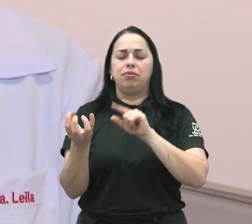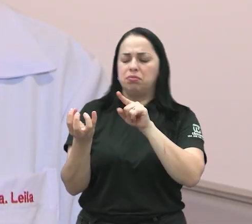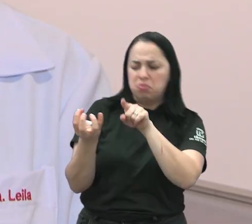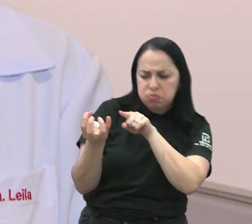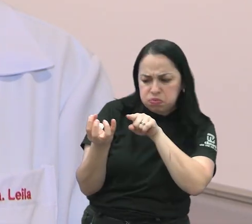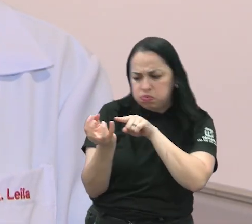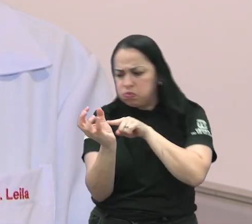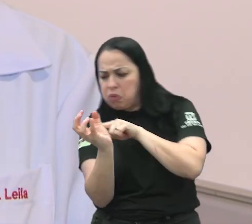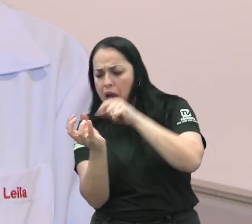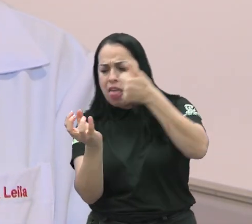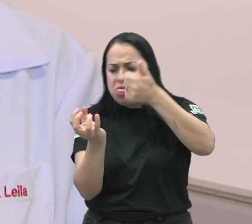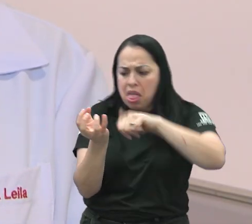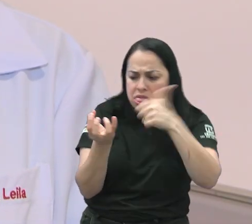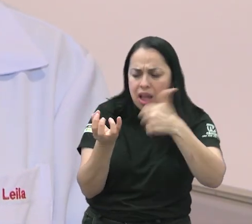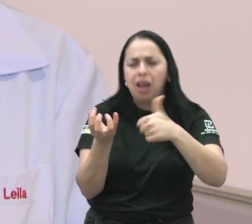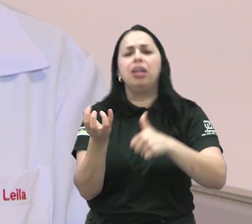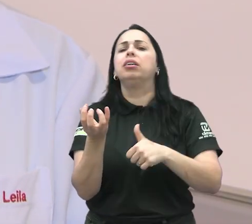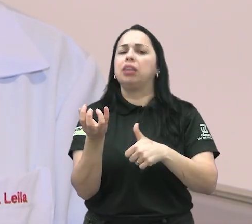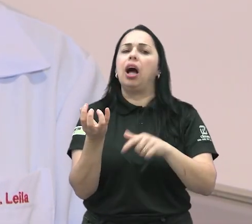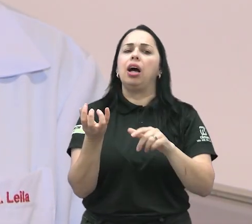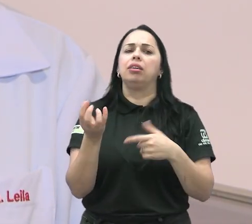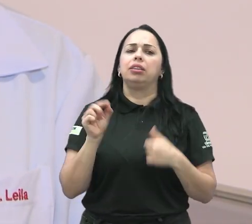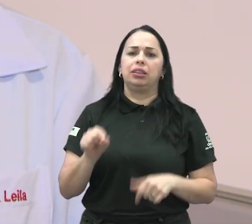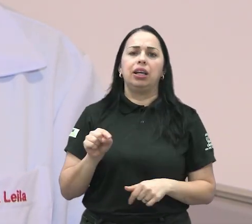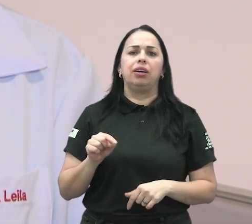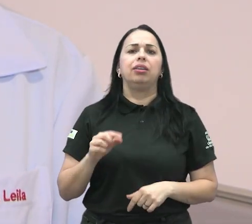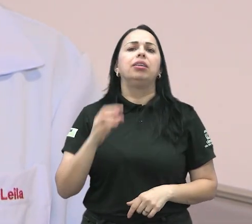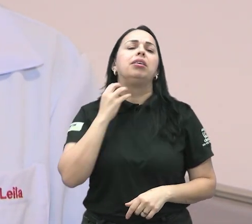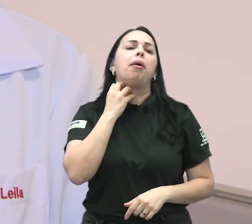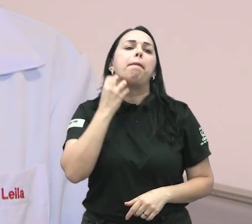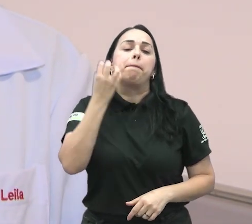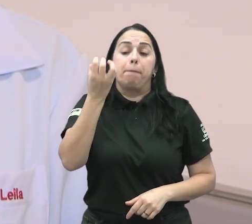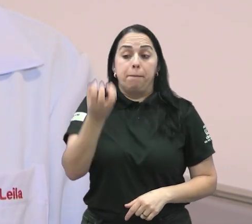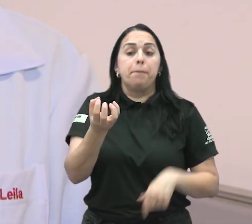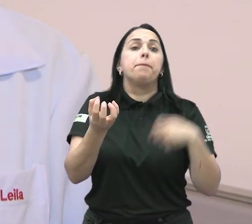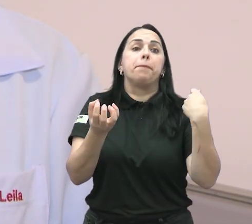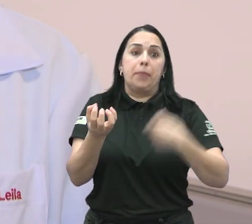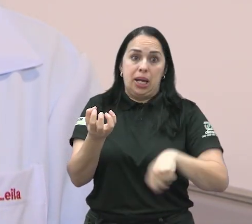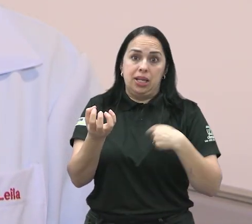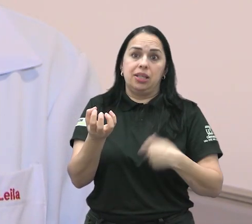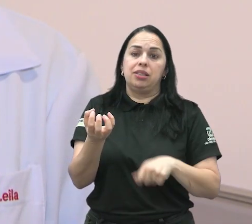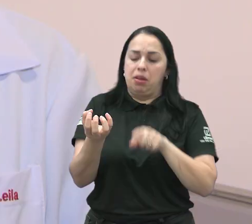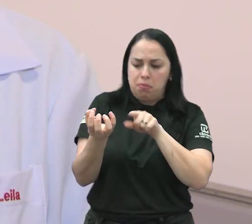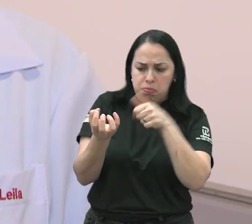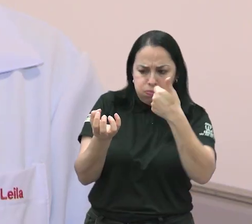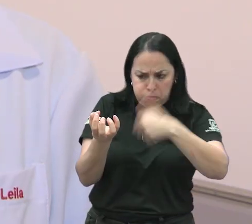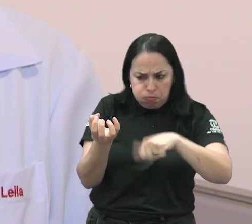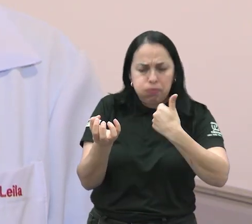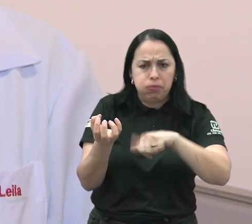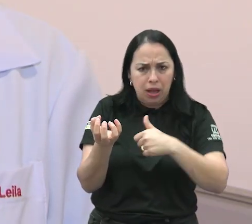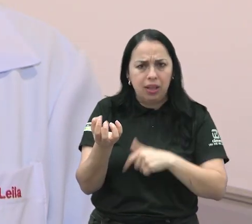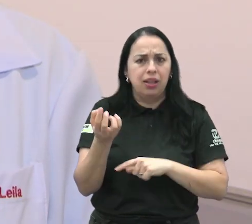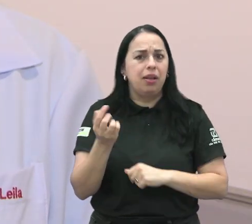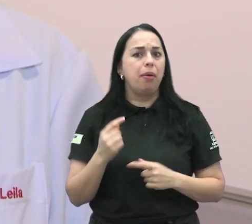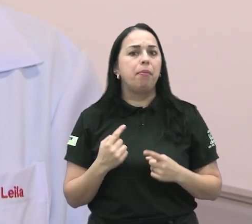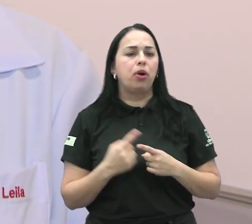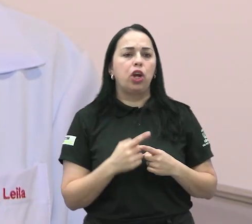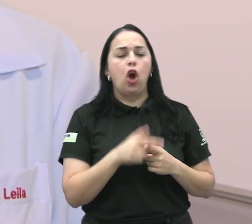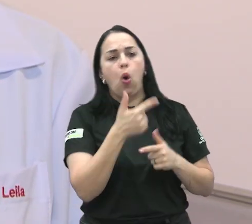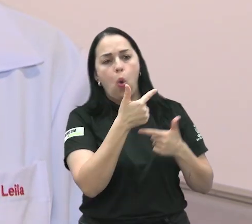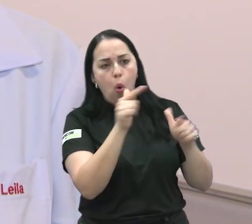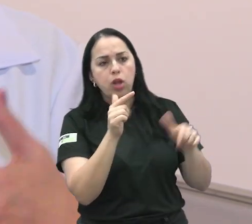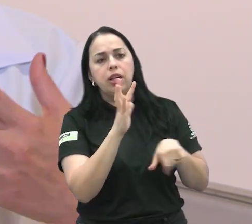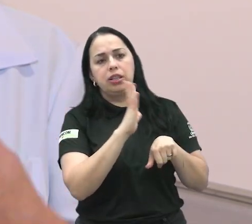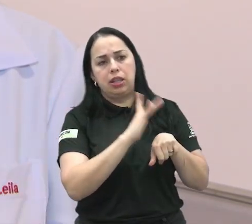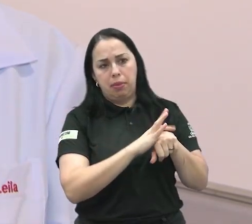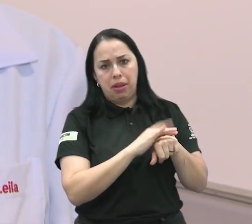e mandar para um estudo anatomopatológico no laboratório. Então, o diagnóstico do linfoma ele precisa de uma biópsia, tá?